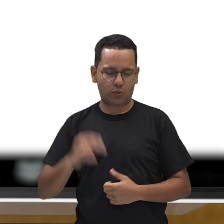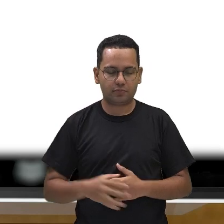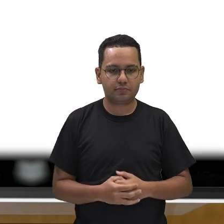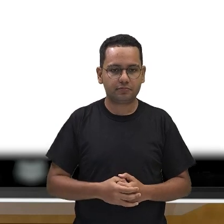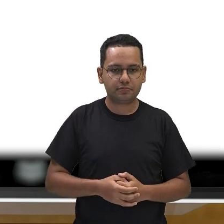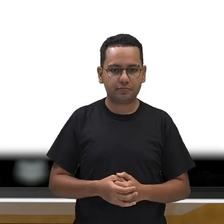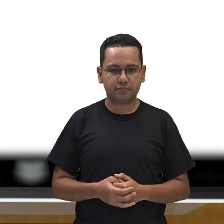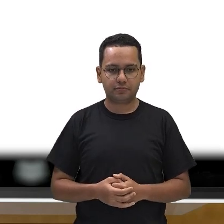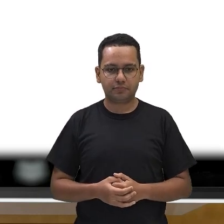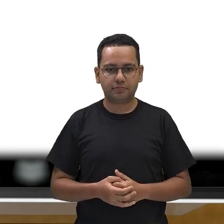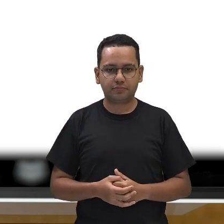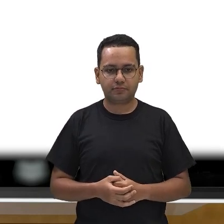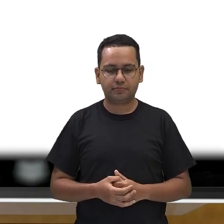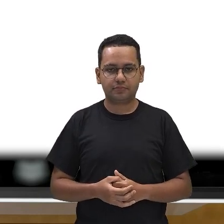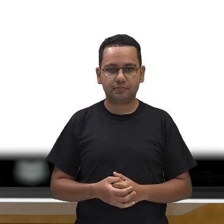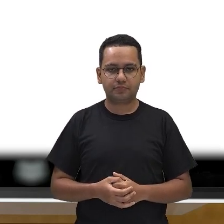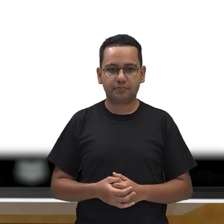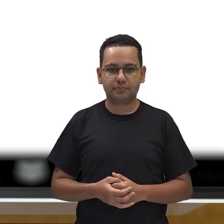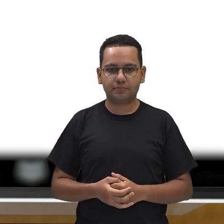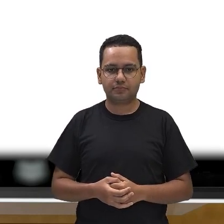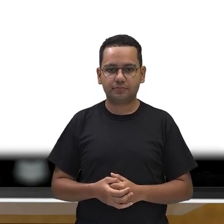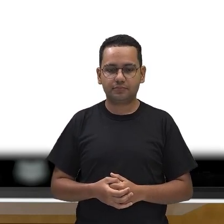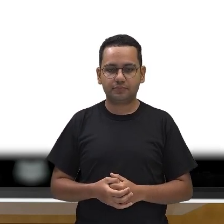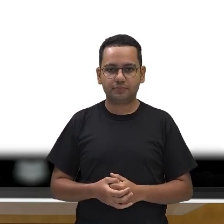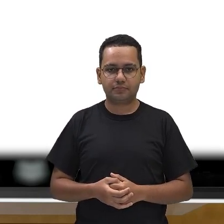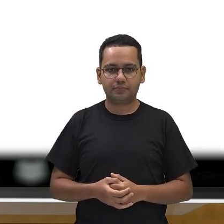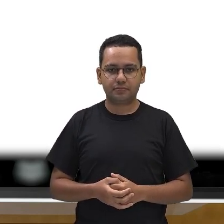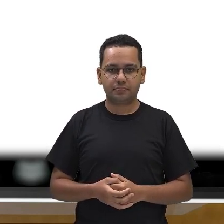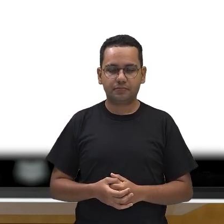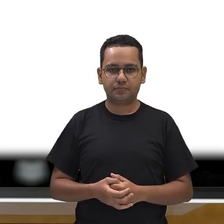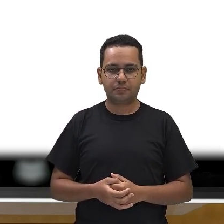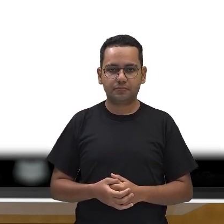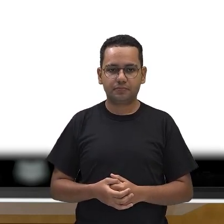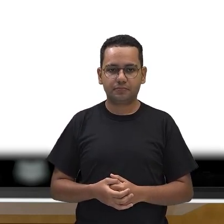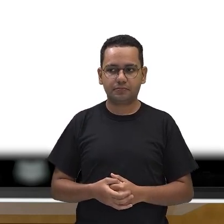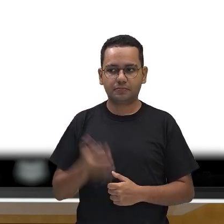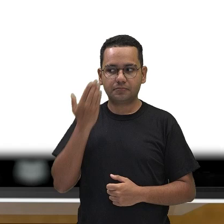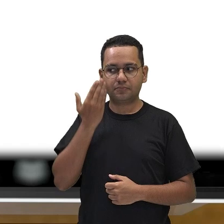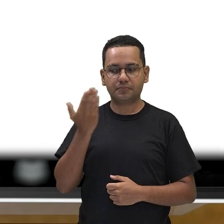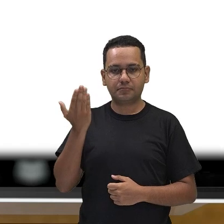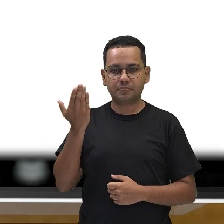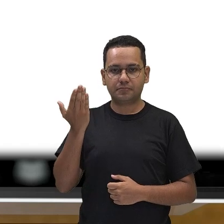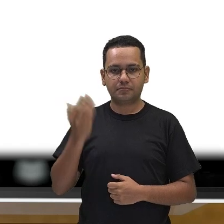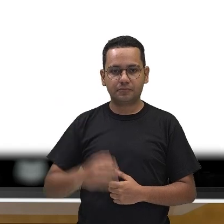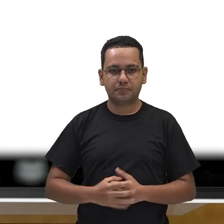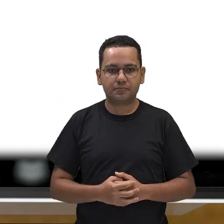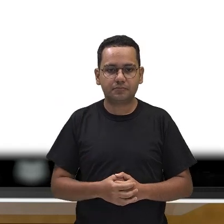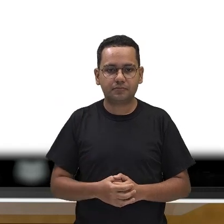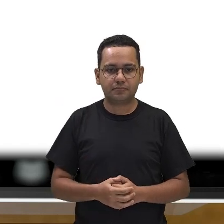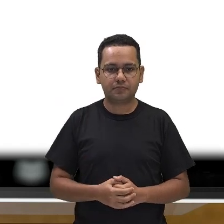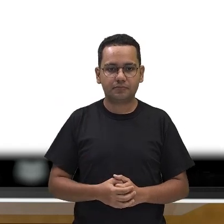_152, _1, EM, _1, N,